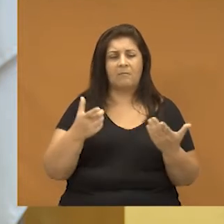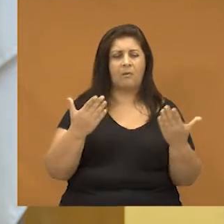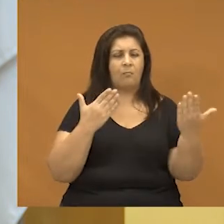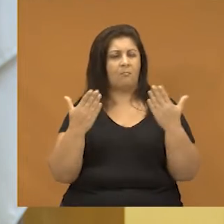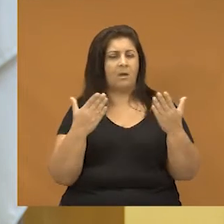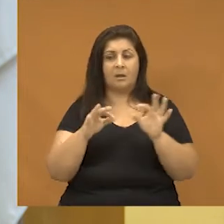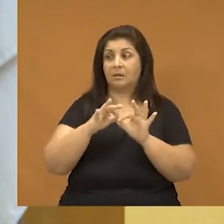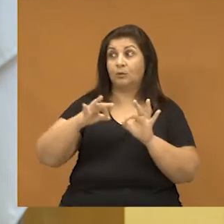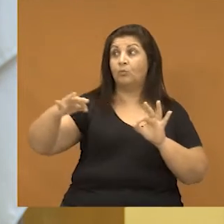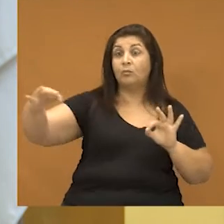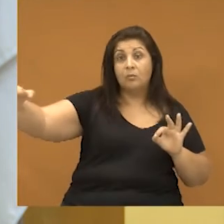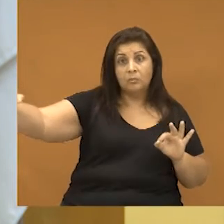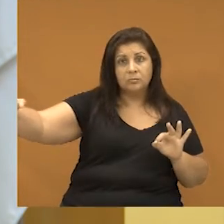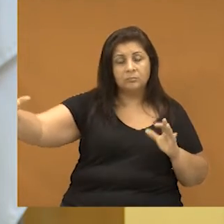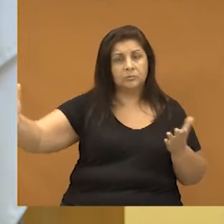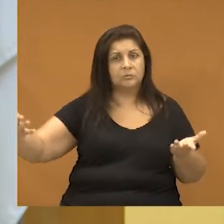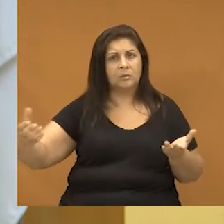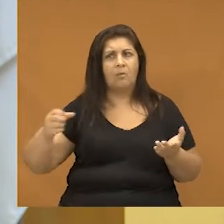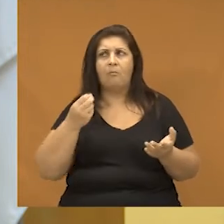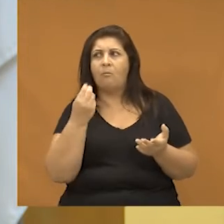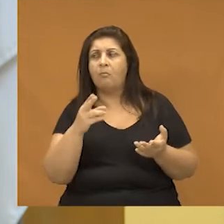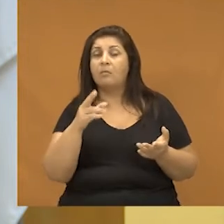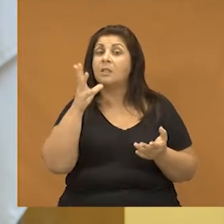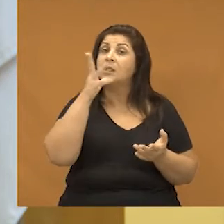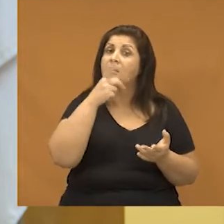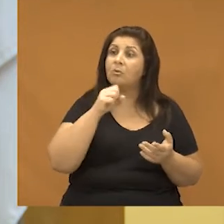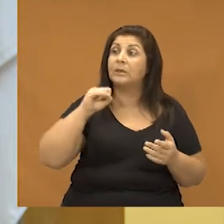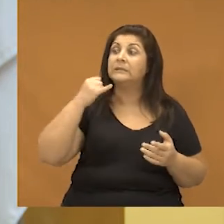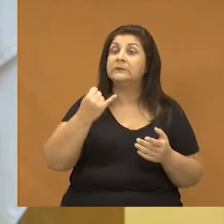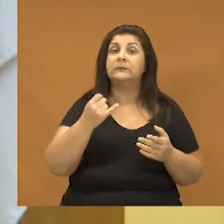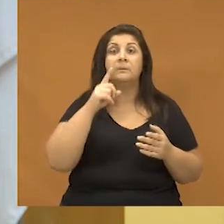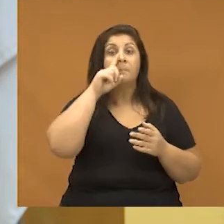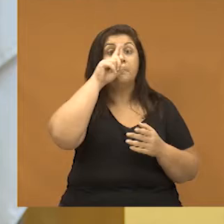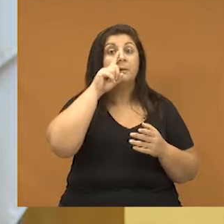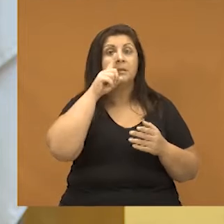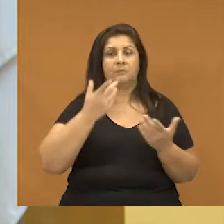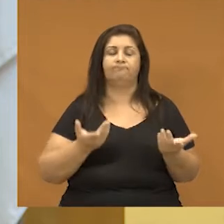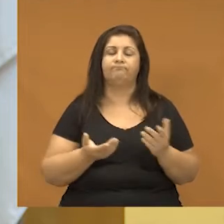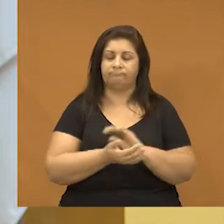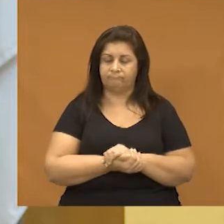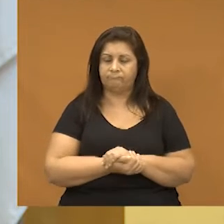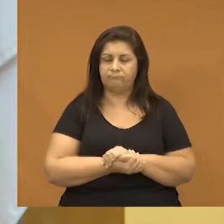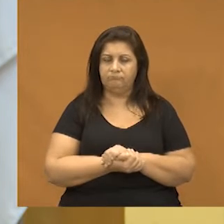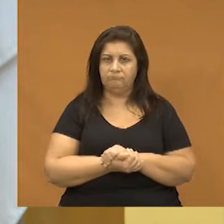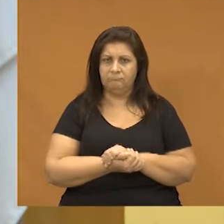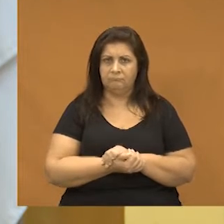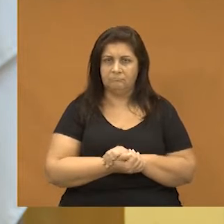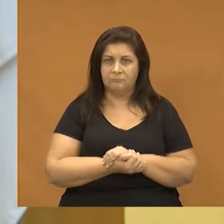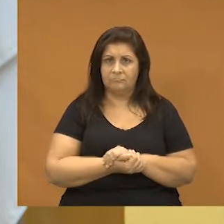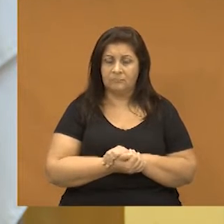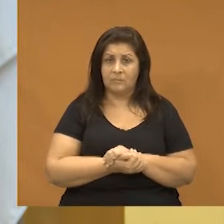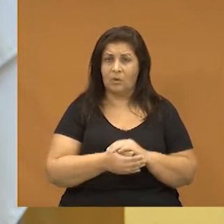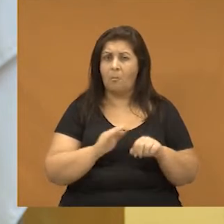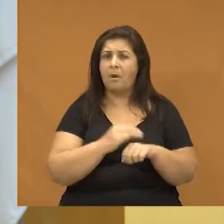ser percorrida, a demora e o agravamento de risco. A essência deste projeto